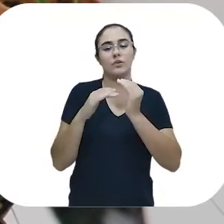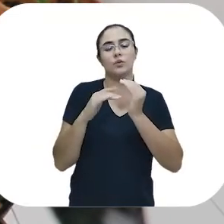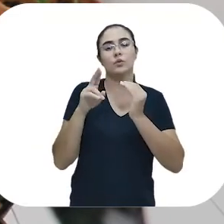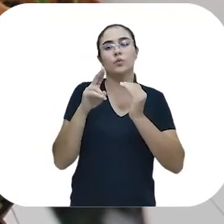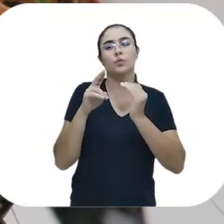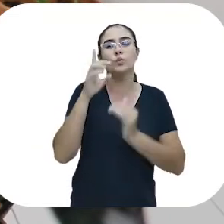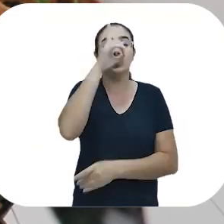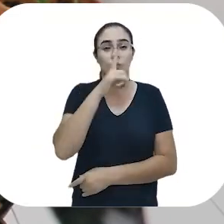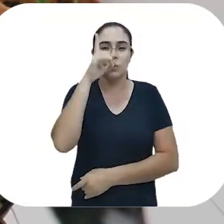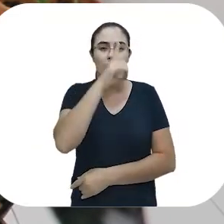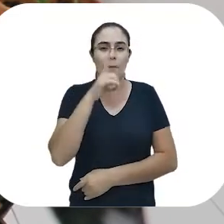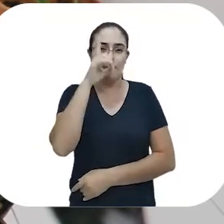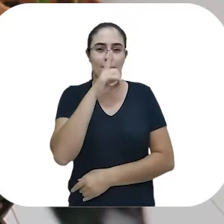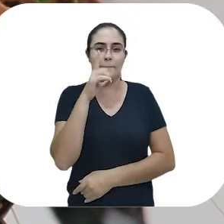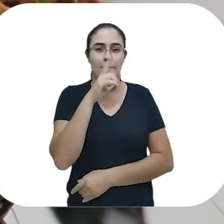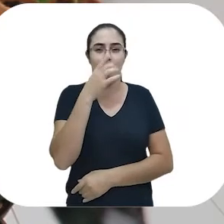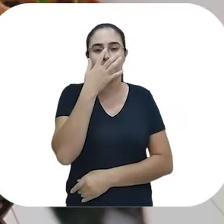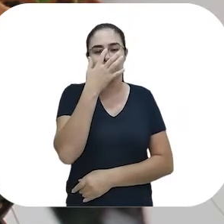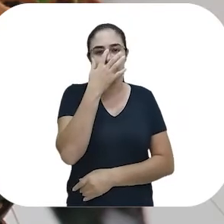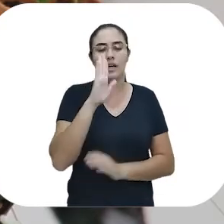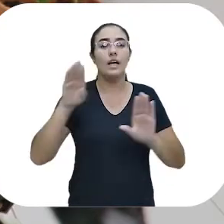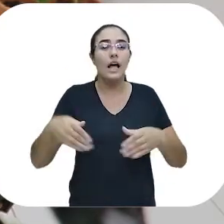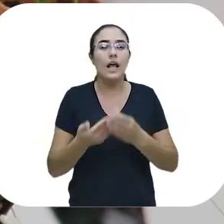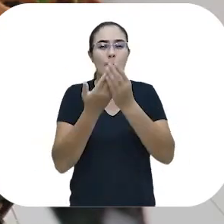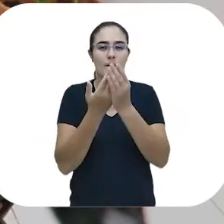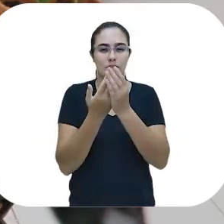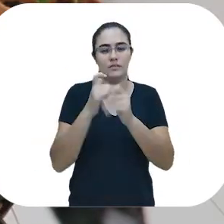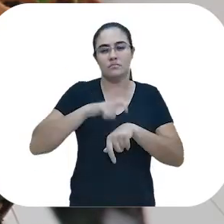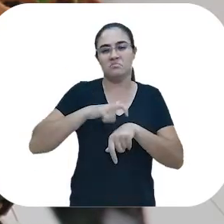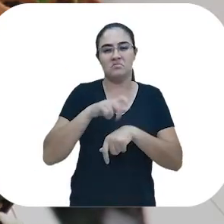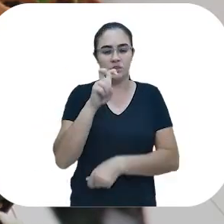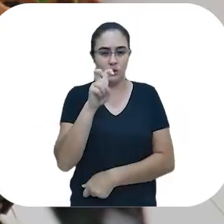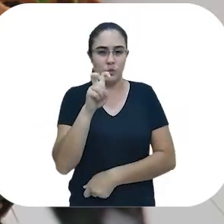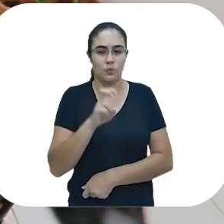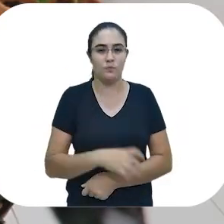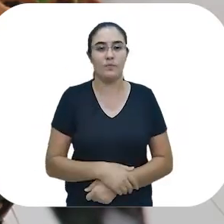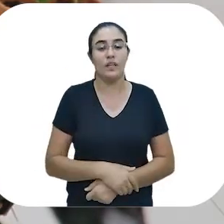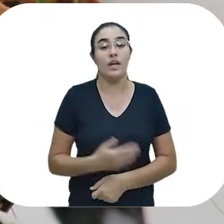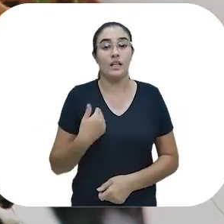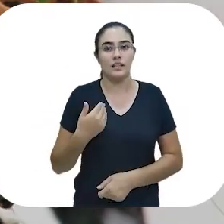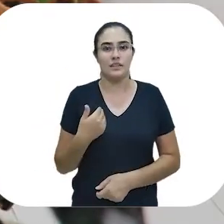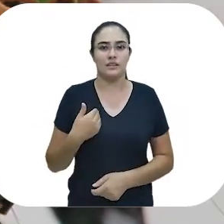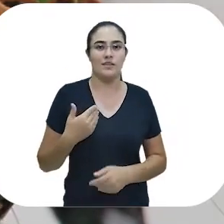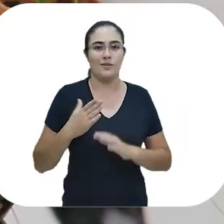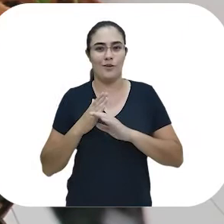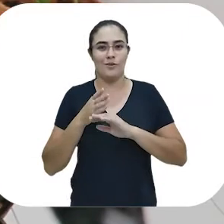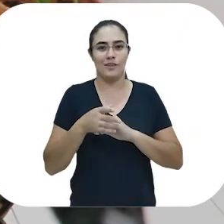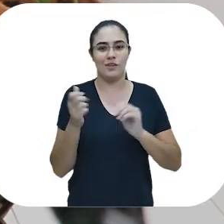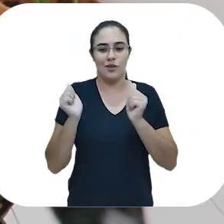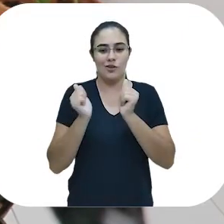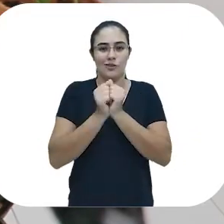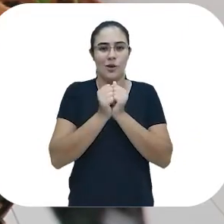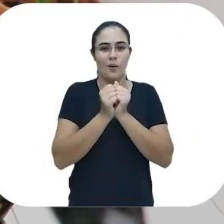que era a missa das 5 horas da tarde. Então eu chegava e eu ficava perto do microfone, junto com as cantoras da igreja, esperando